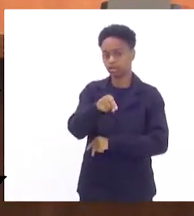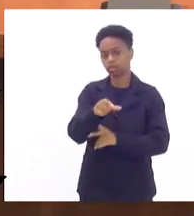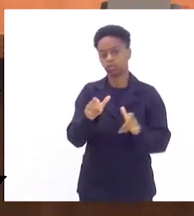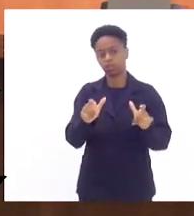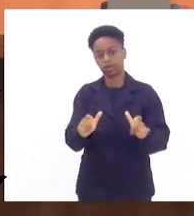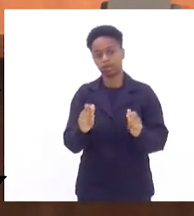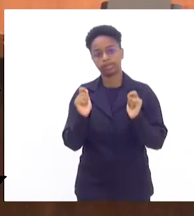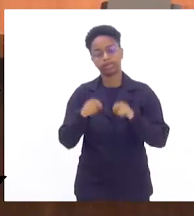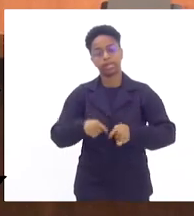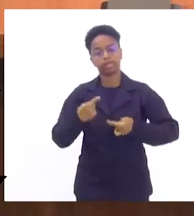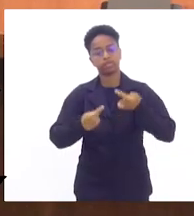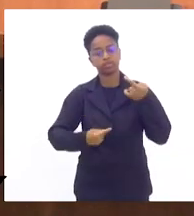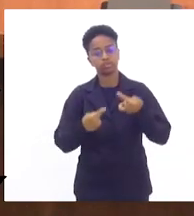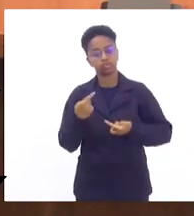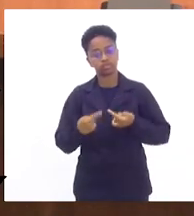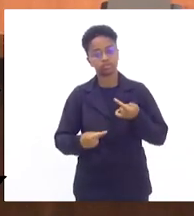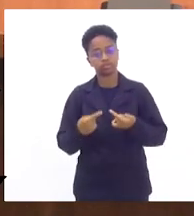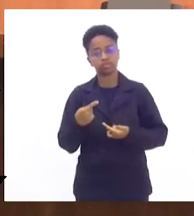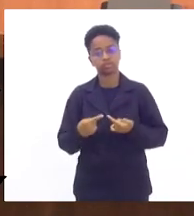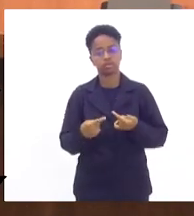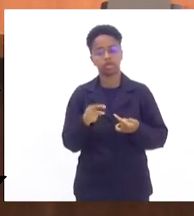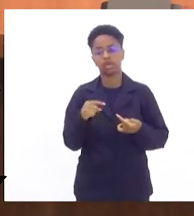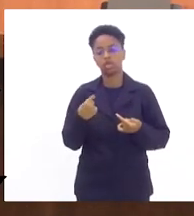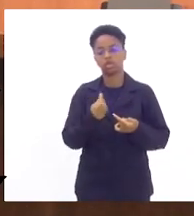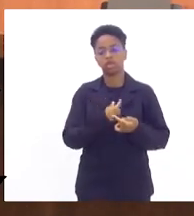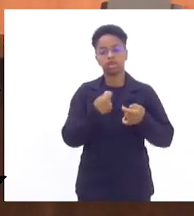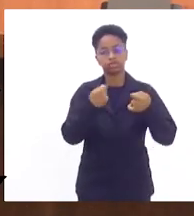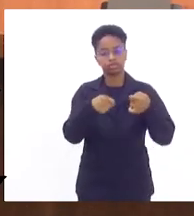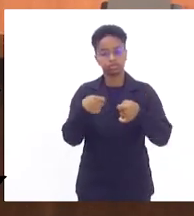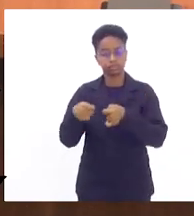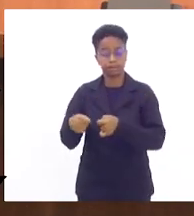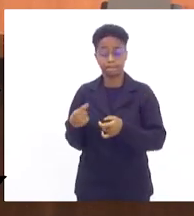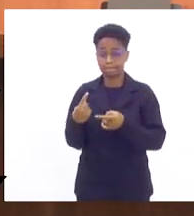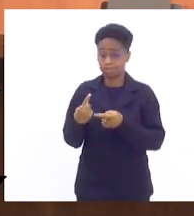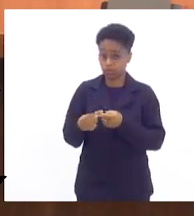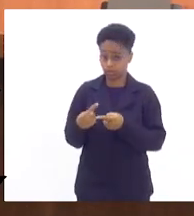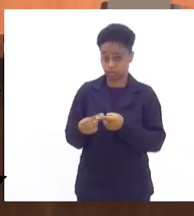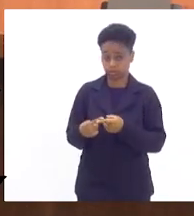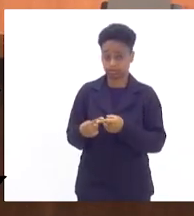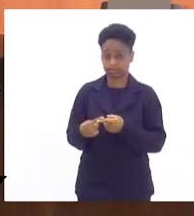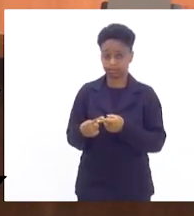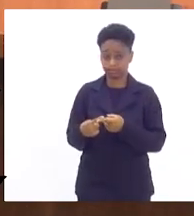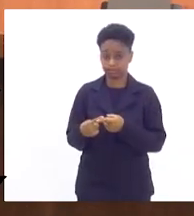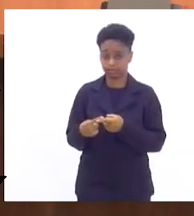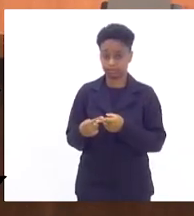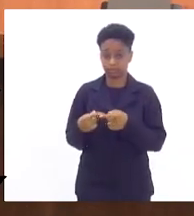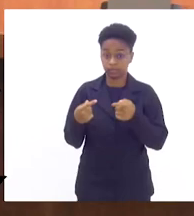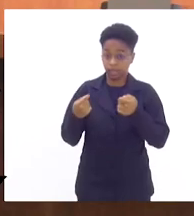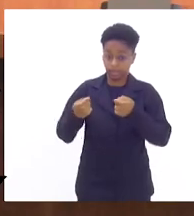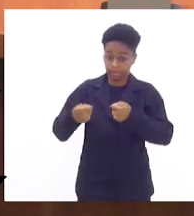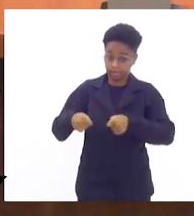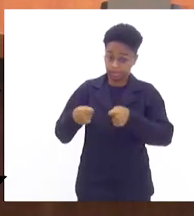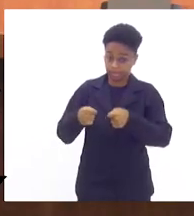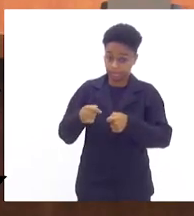gente discutir as nossas demandas. Até porque a demanda dos nossos municípios